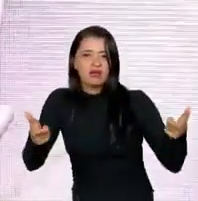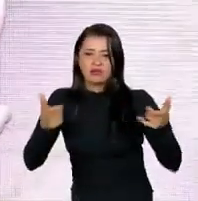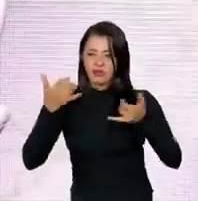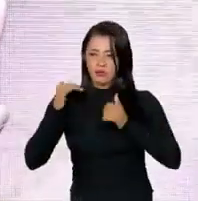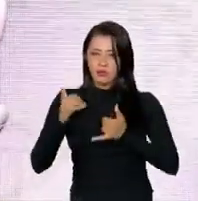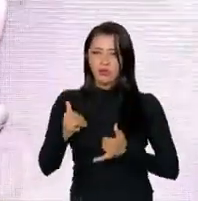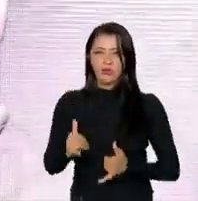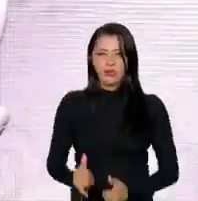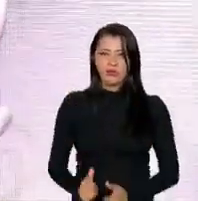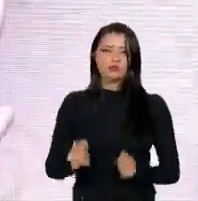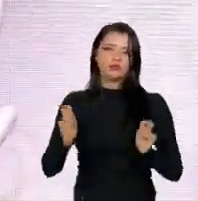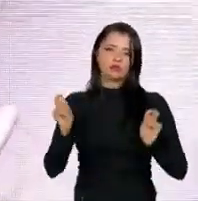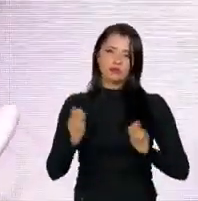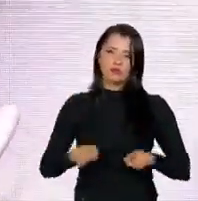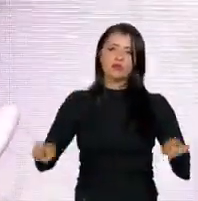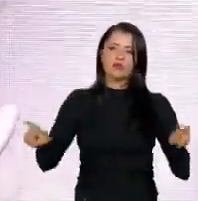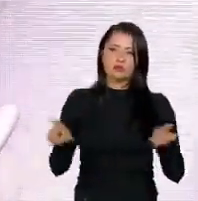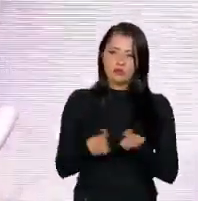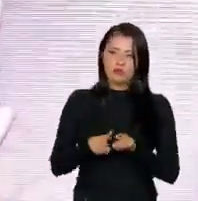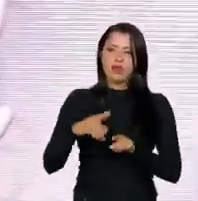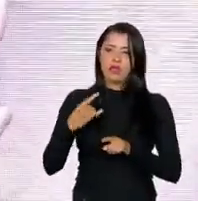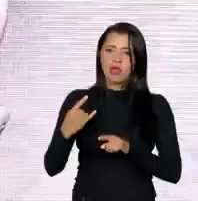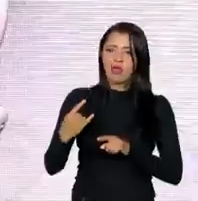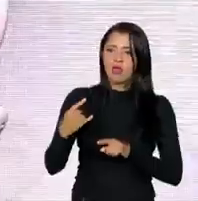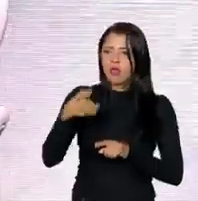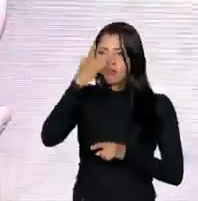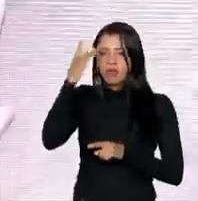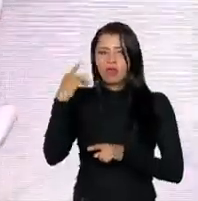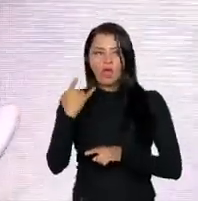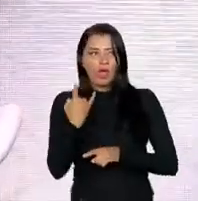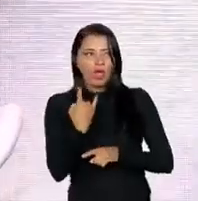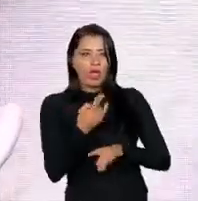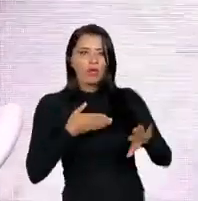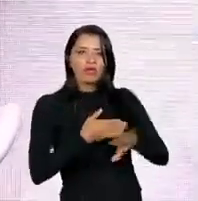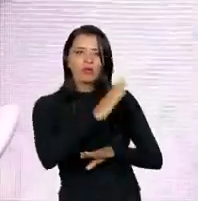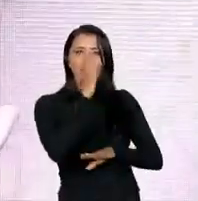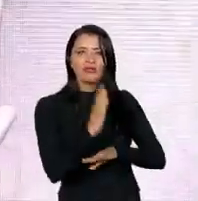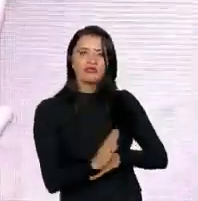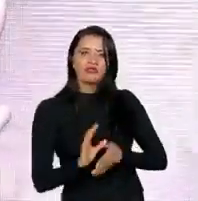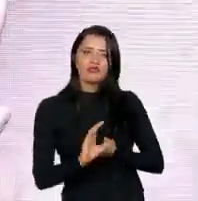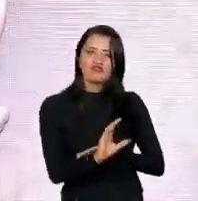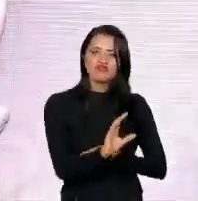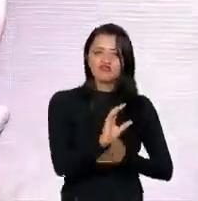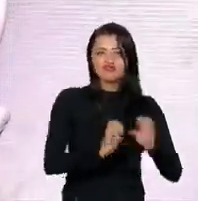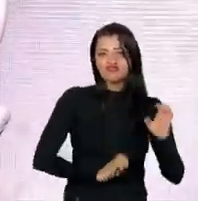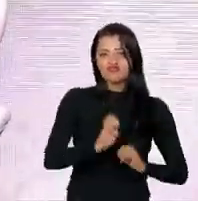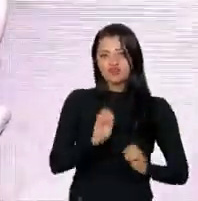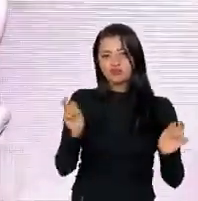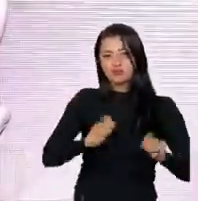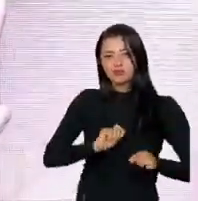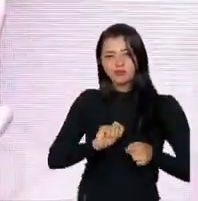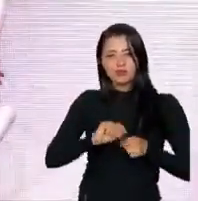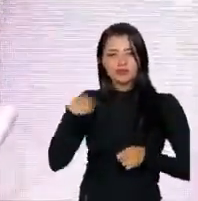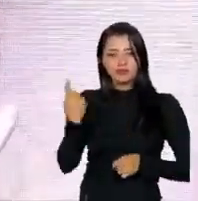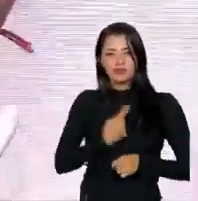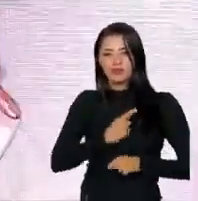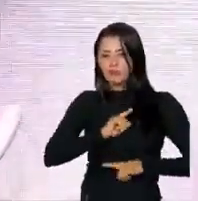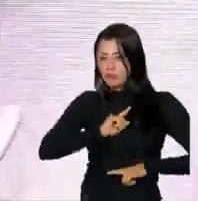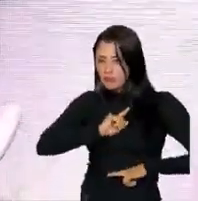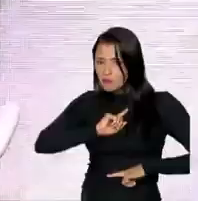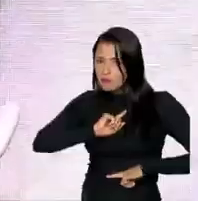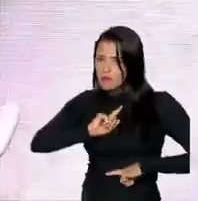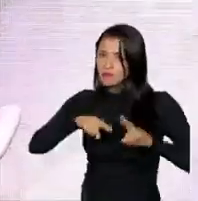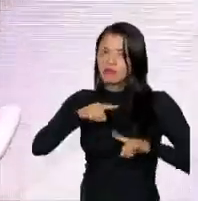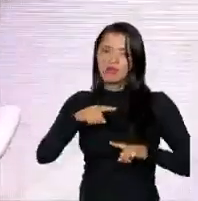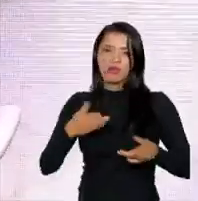energia, a gente pode atrair investimentos industriais para o nosso país, fazendo com que a gente supere